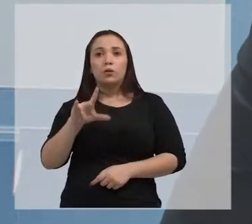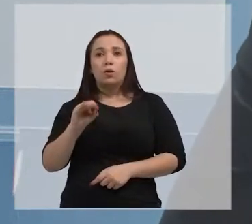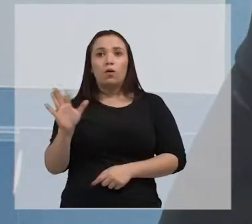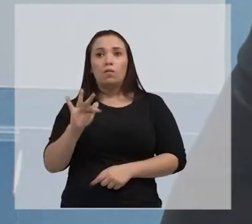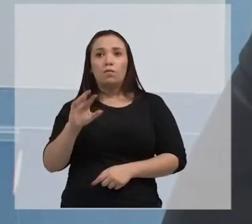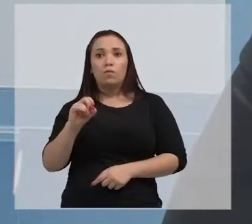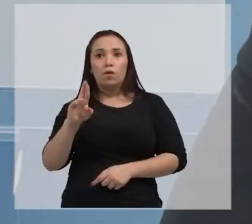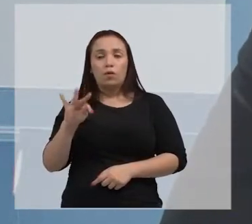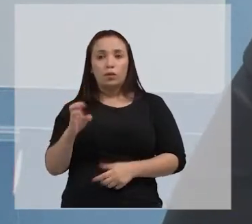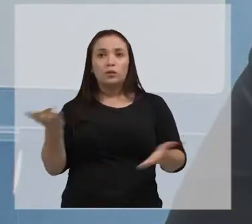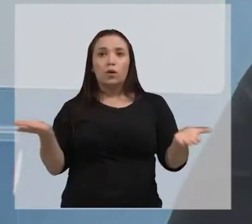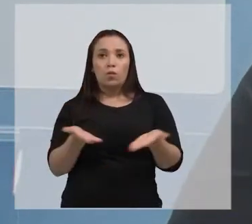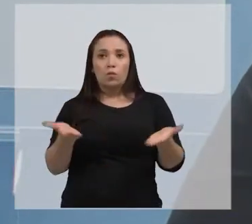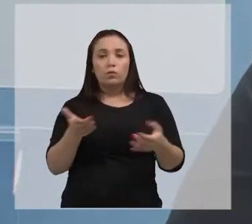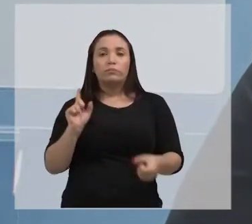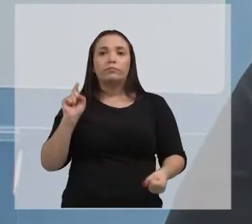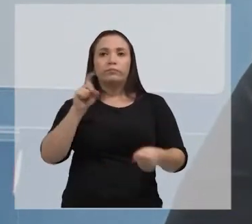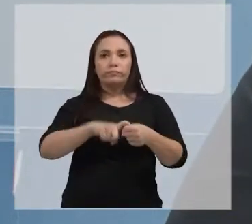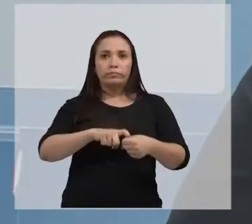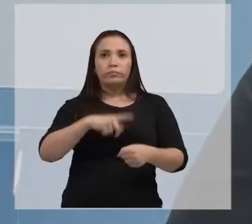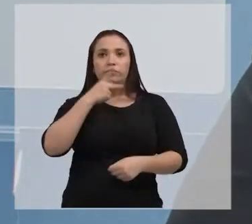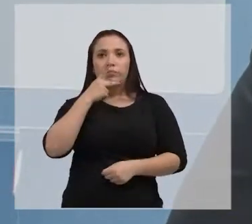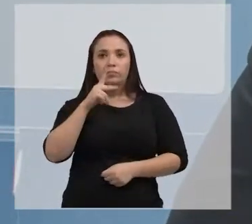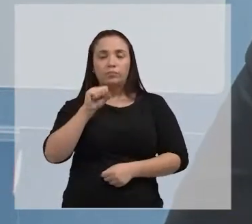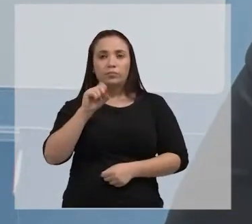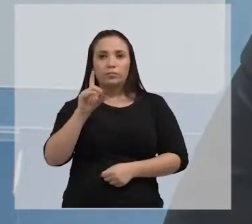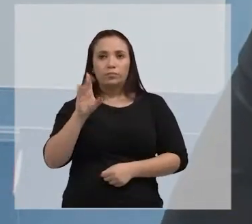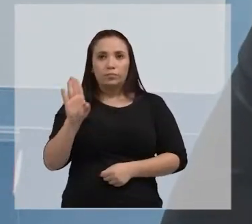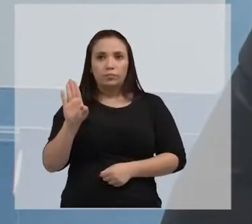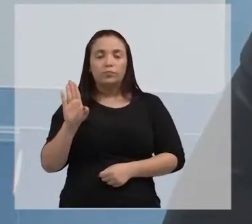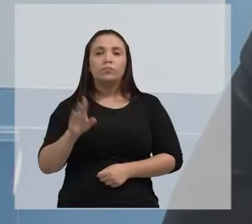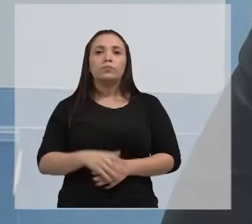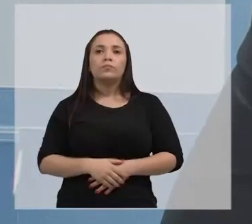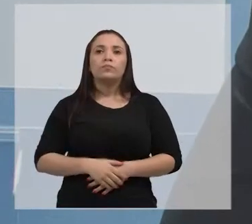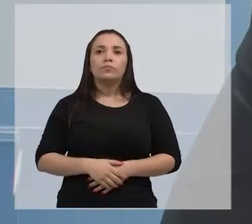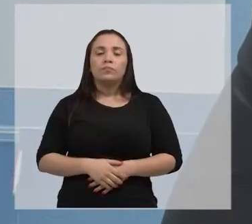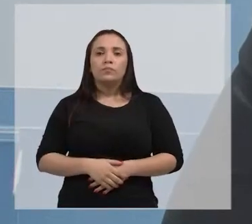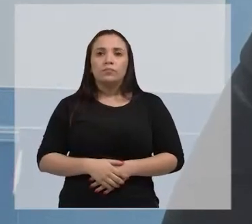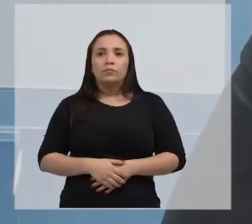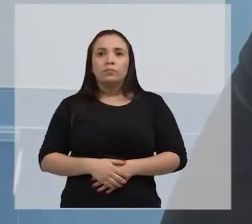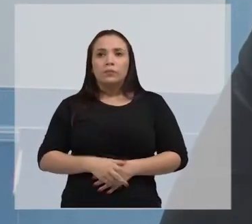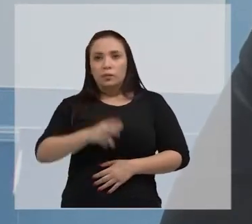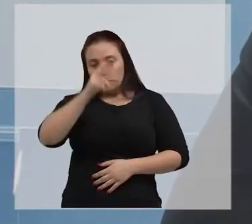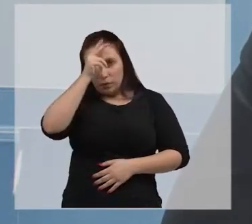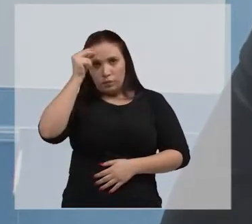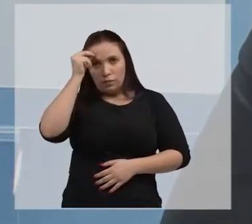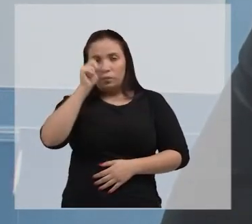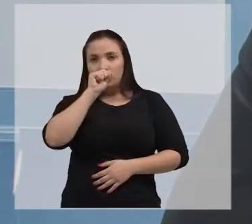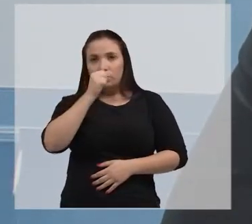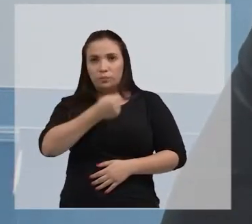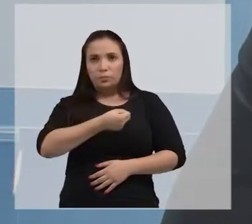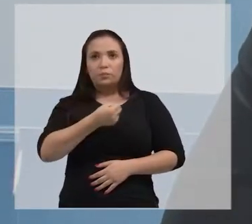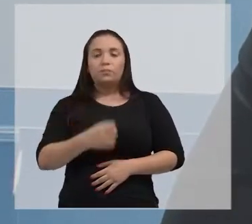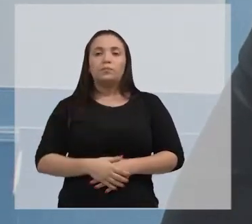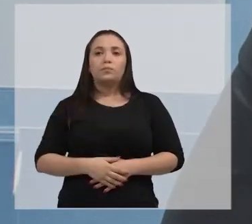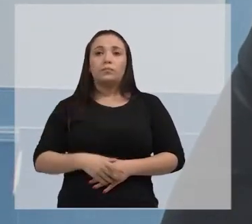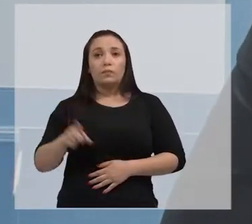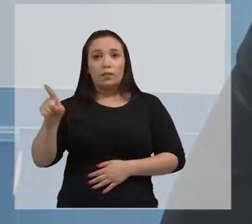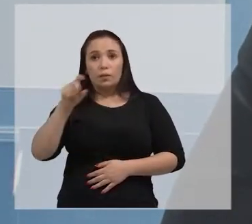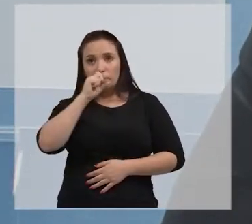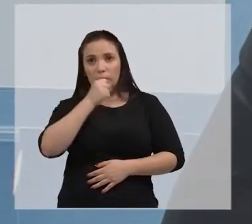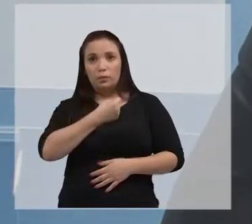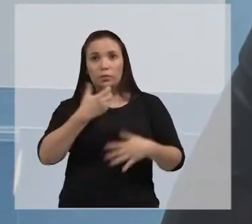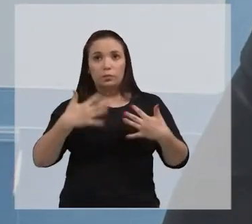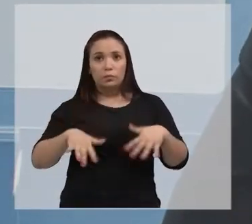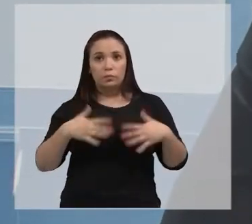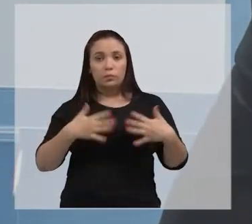PSDB. E hoje, junto com o Raimundo Gomes Matos, são 2 deputados federais. Mais o prefeito de Maracanaú, a segunda maior cidade